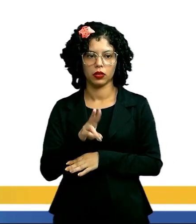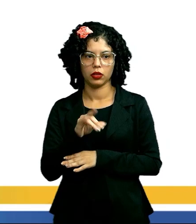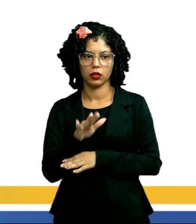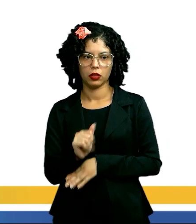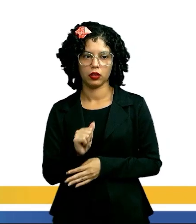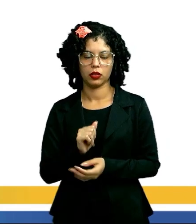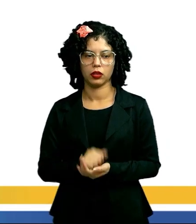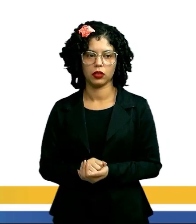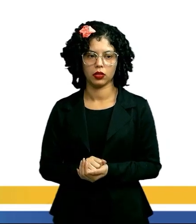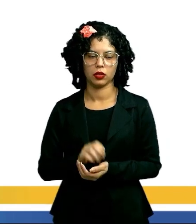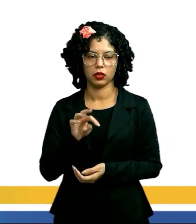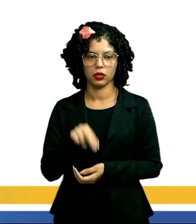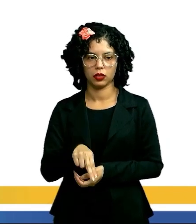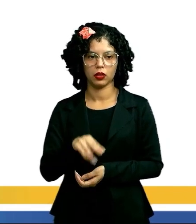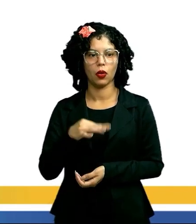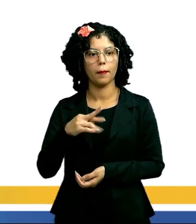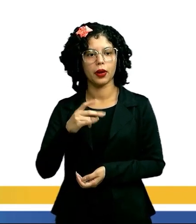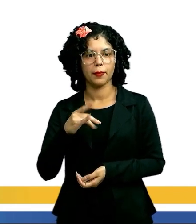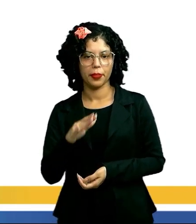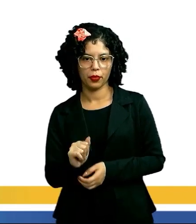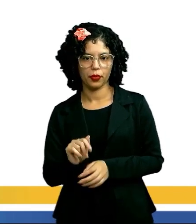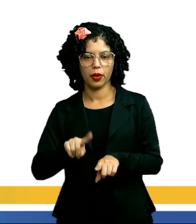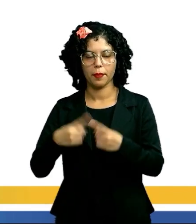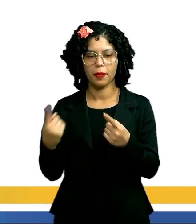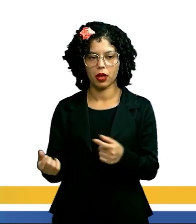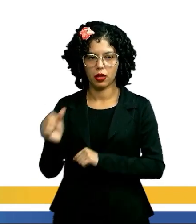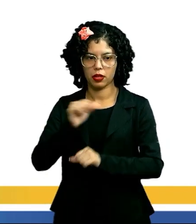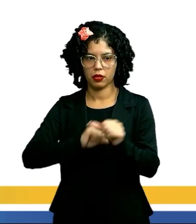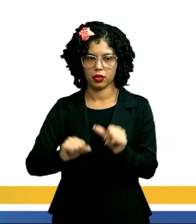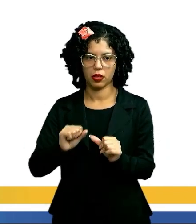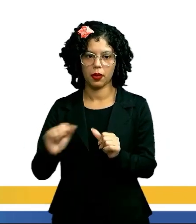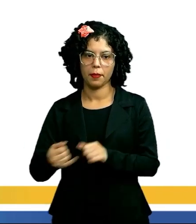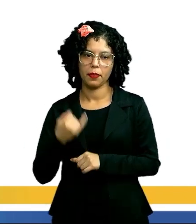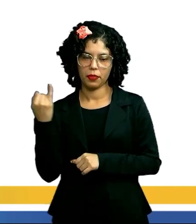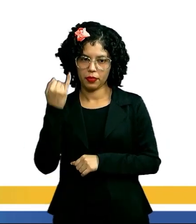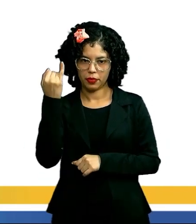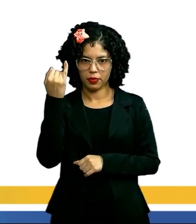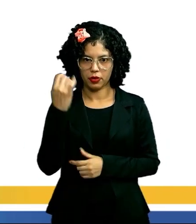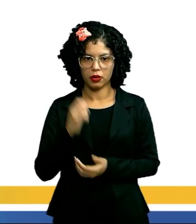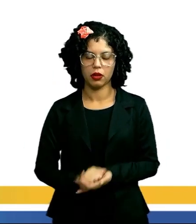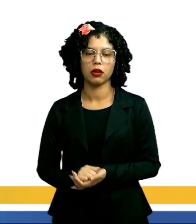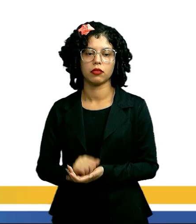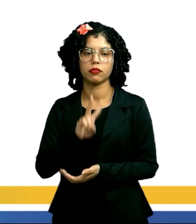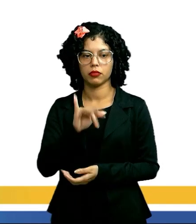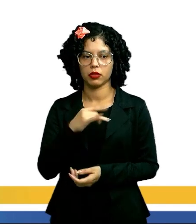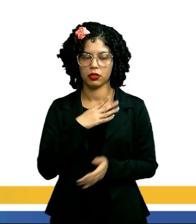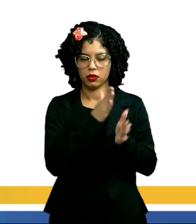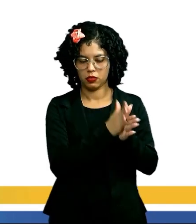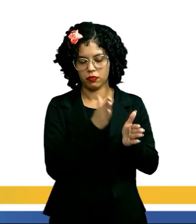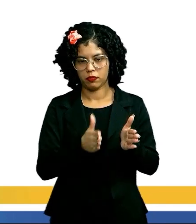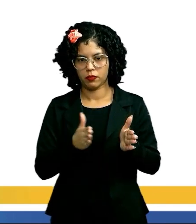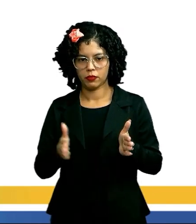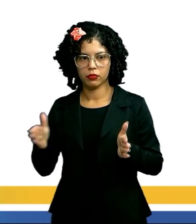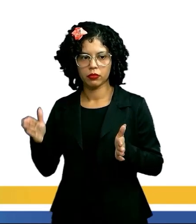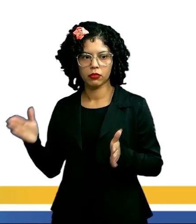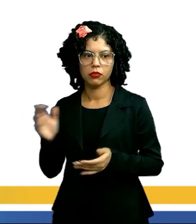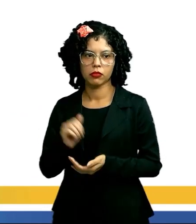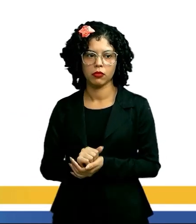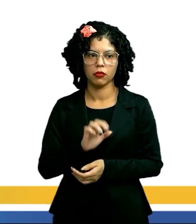metil e um propil, mas esse propil ele vira cadeia principal. Então nós vamos ter em ordem